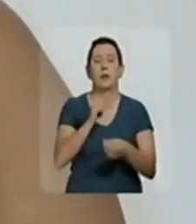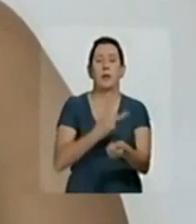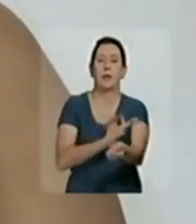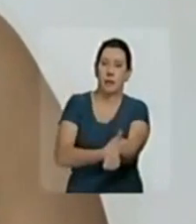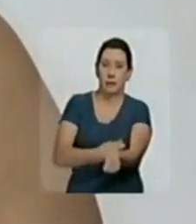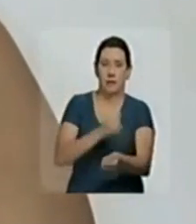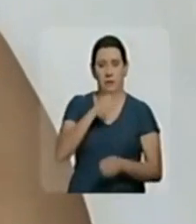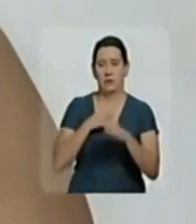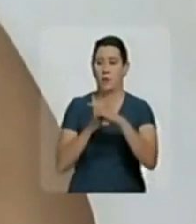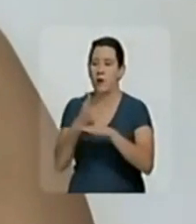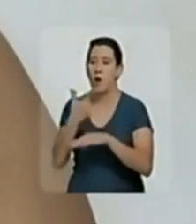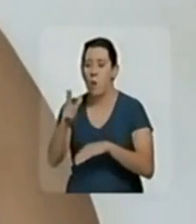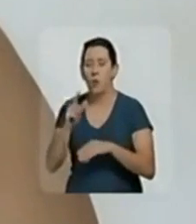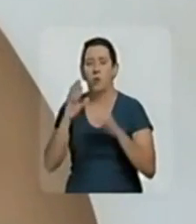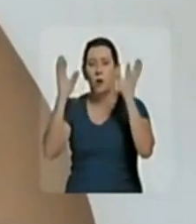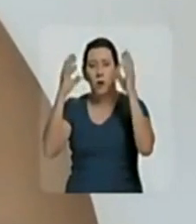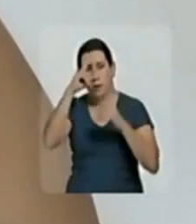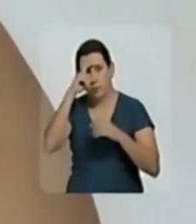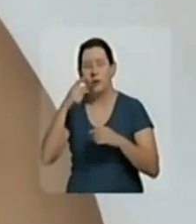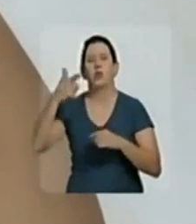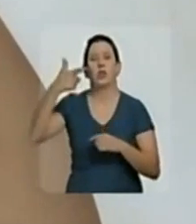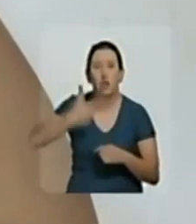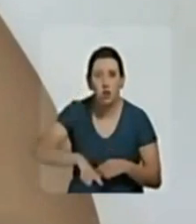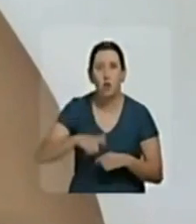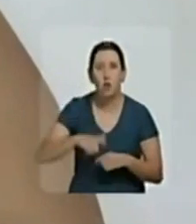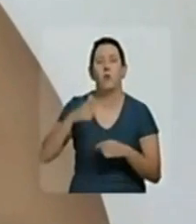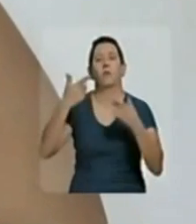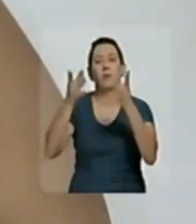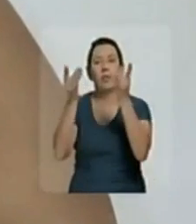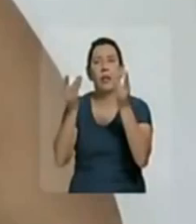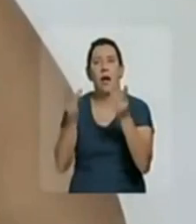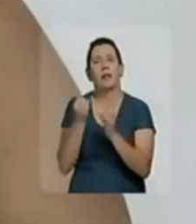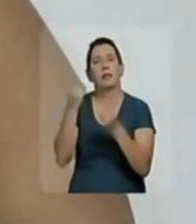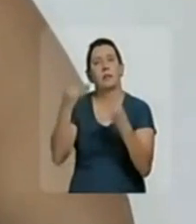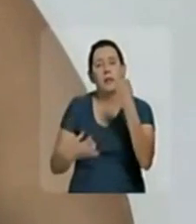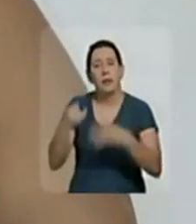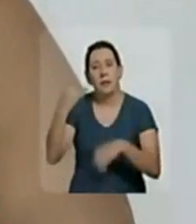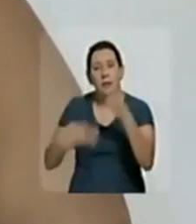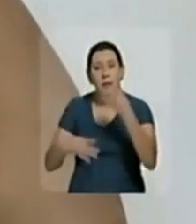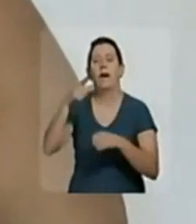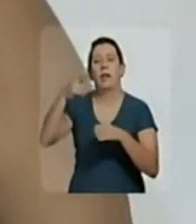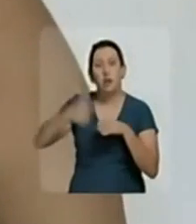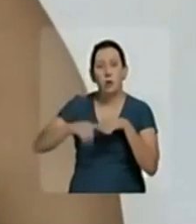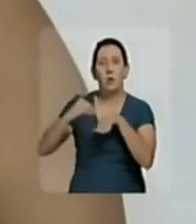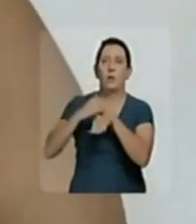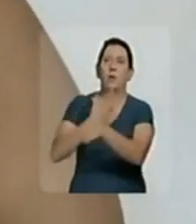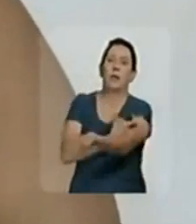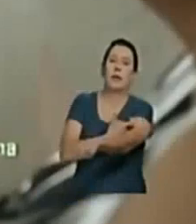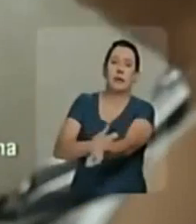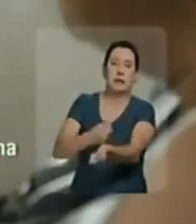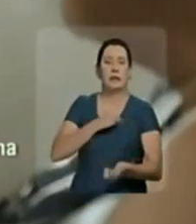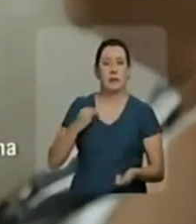Se eu for no ambulatório, vou começar tudo de novo desde o começo e eles vão me passar outros